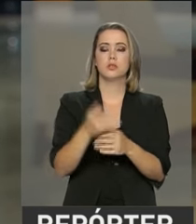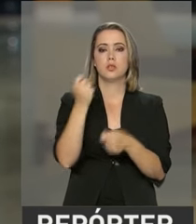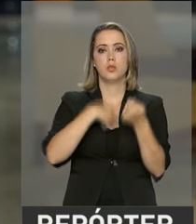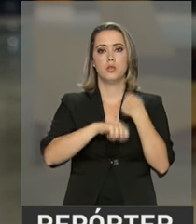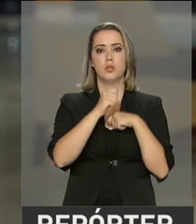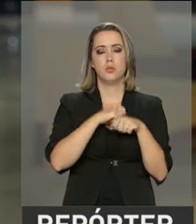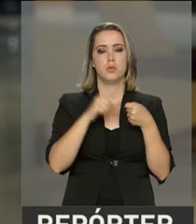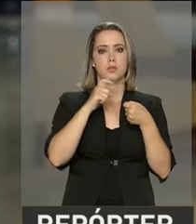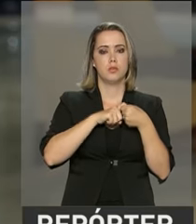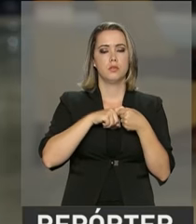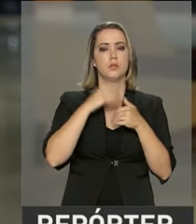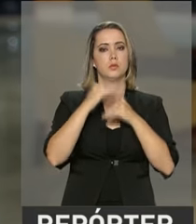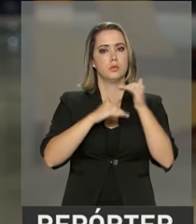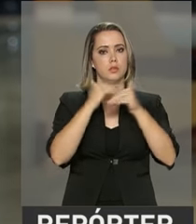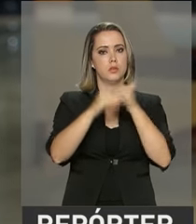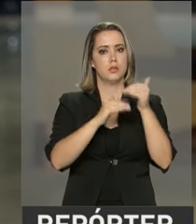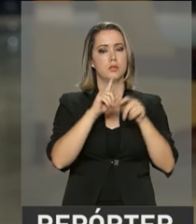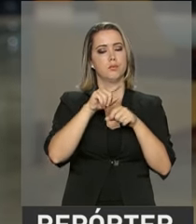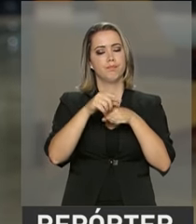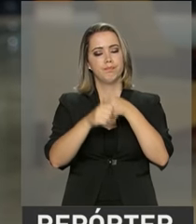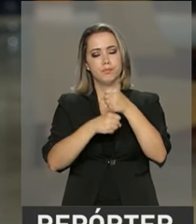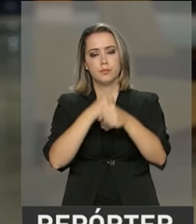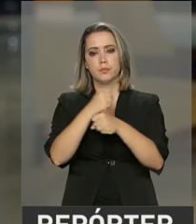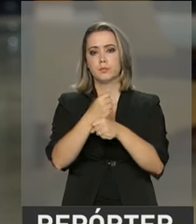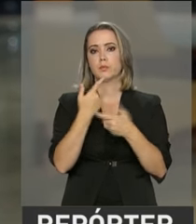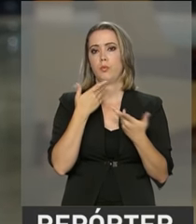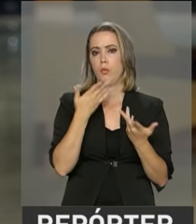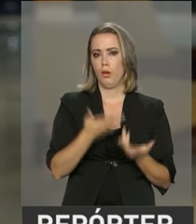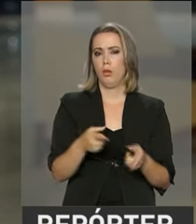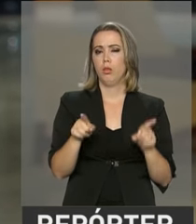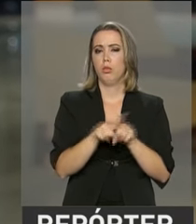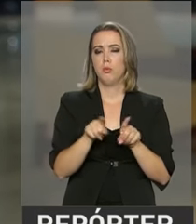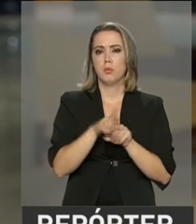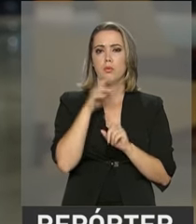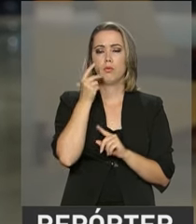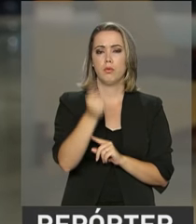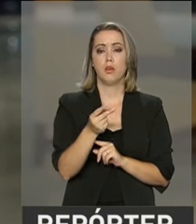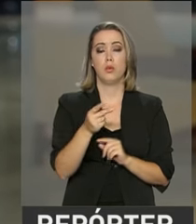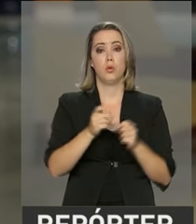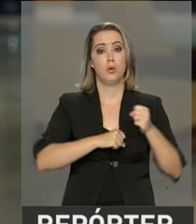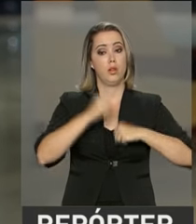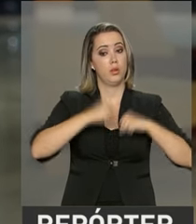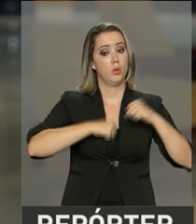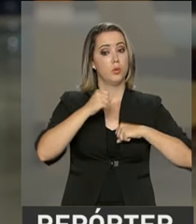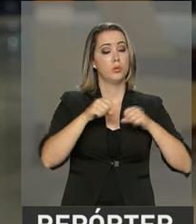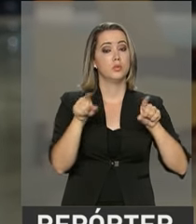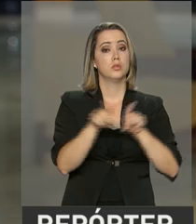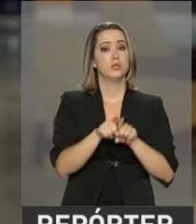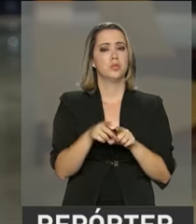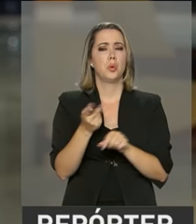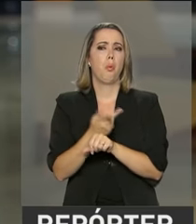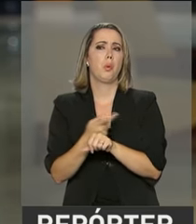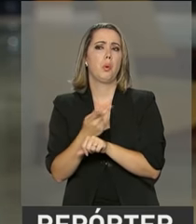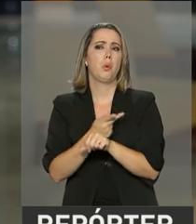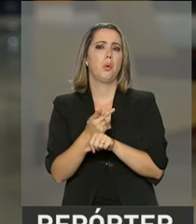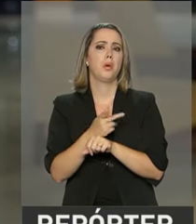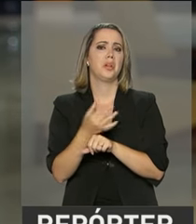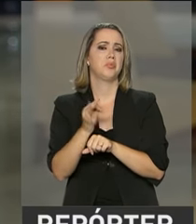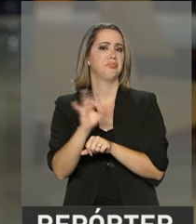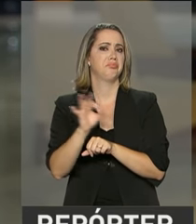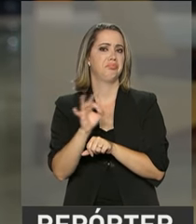deve voltar a crescer nos próximos anos ricardo ressaltou ainda que a indústria automobilística não está buscando nenhum tipo de